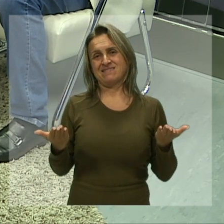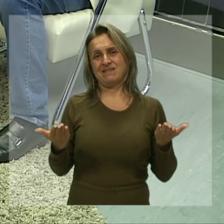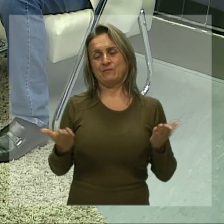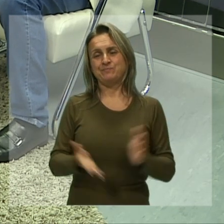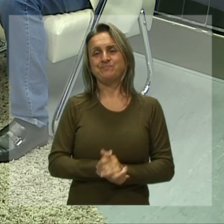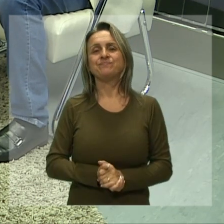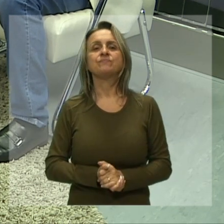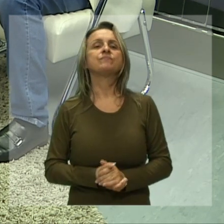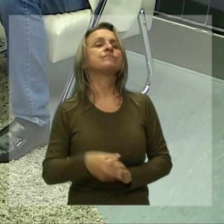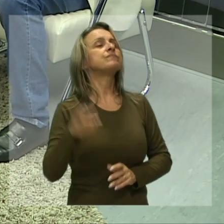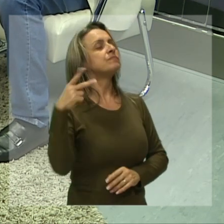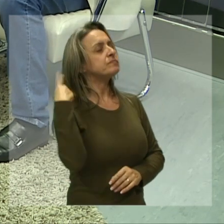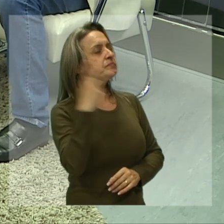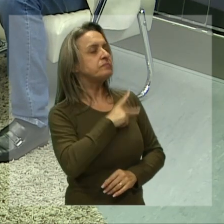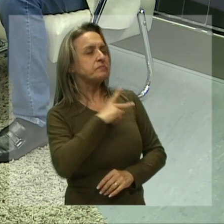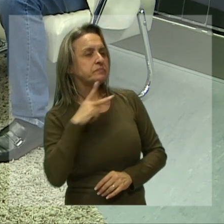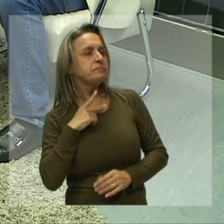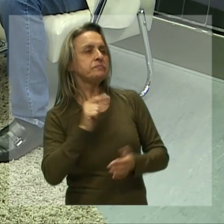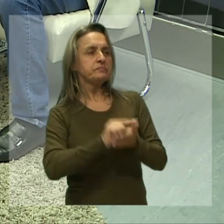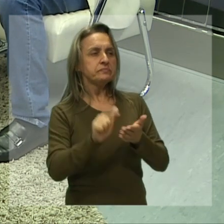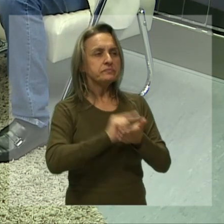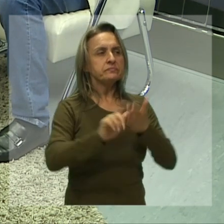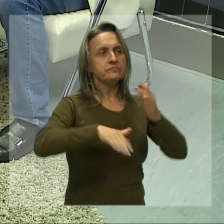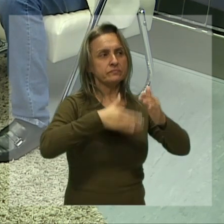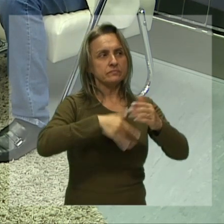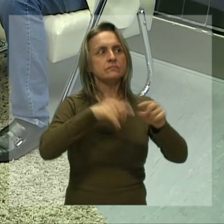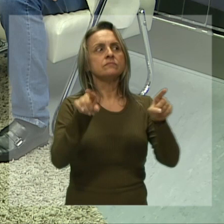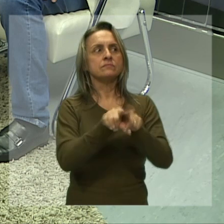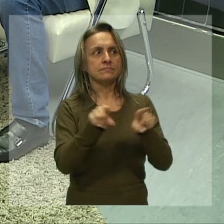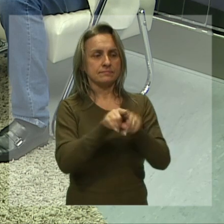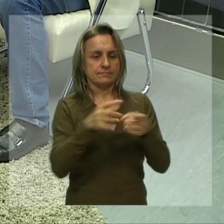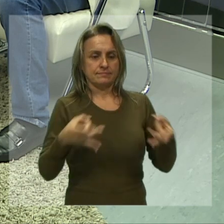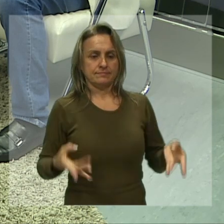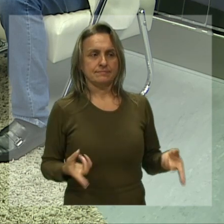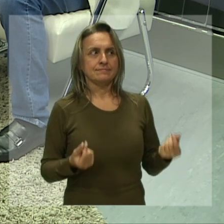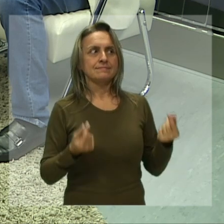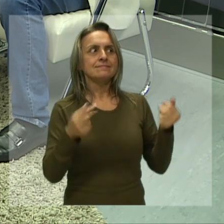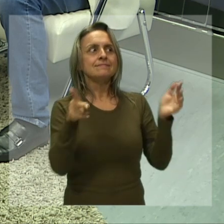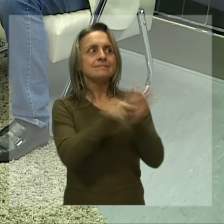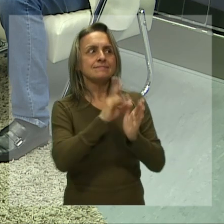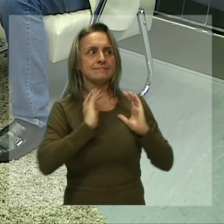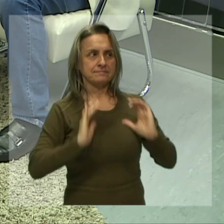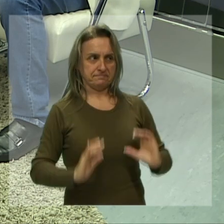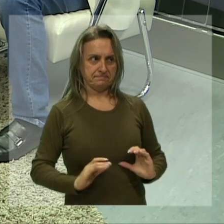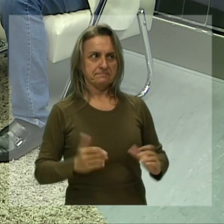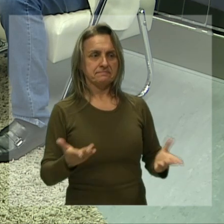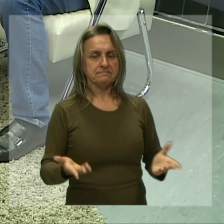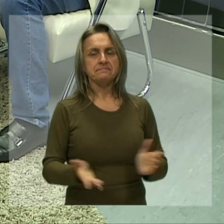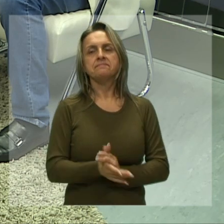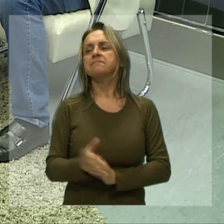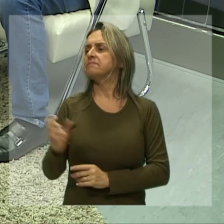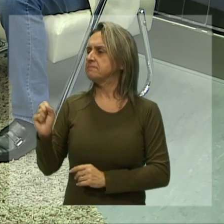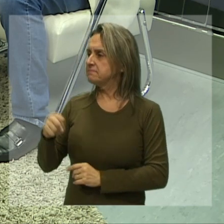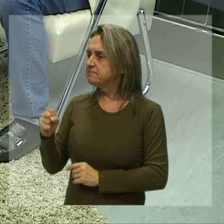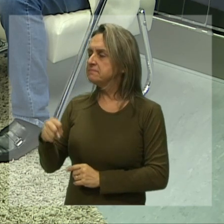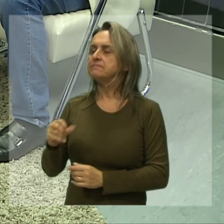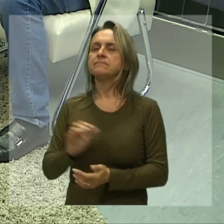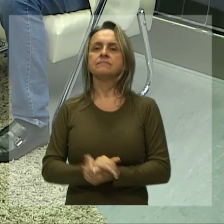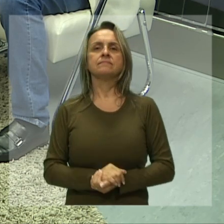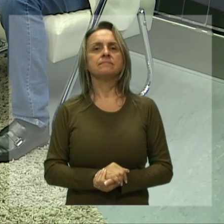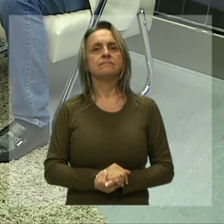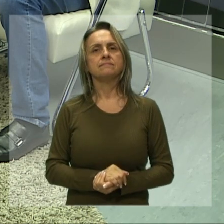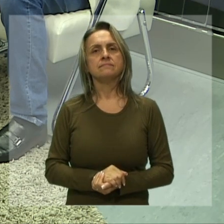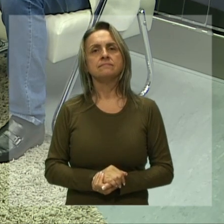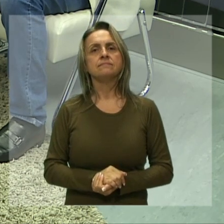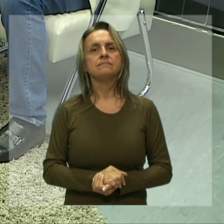para limpar a praia, sanear... Tudo isso vai dinheiro. Vai dinheiro do próprio cidadão. Tudo isso vai bastante dinheiro. Bom, vereador, falar um pouquinho